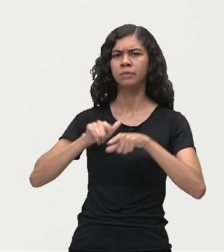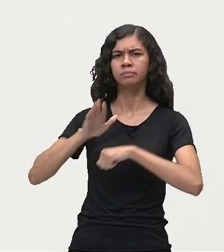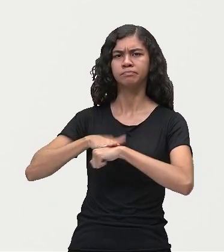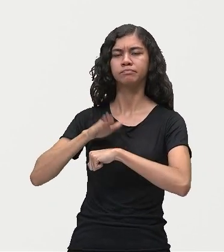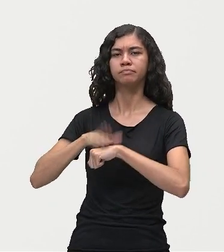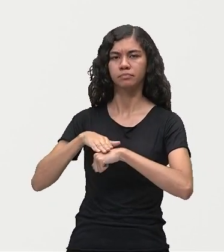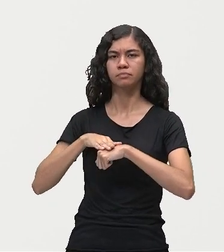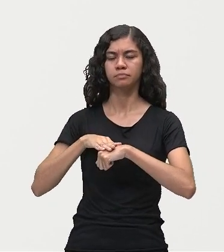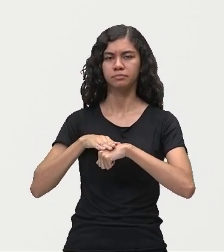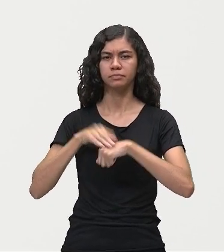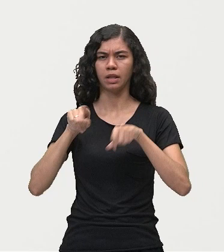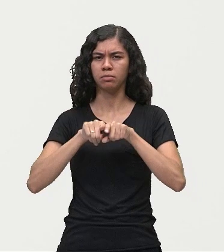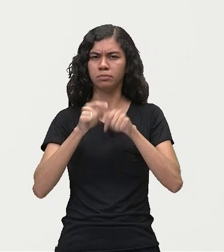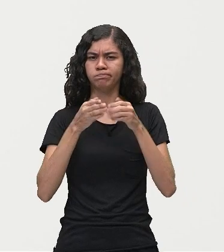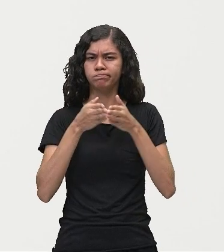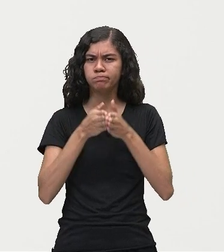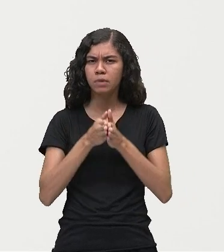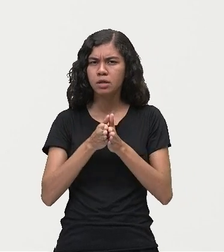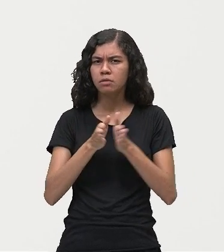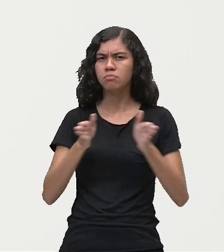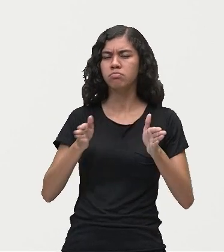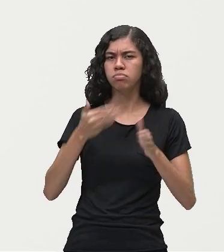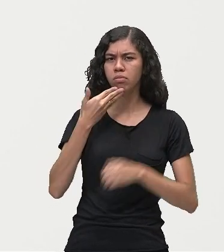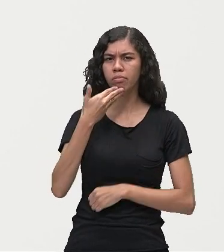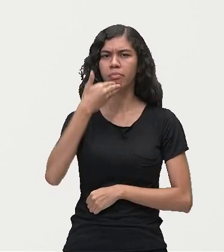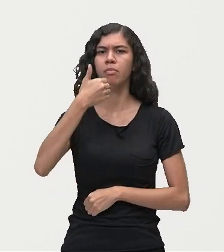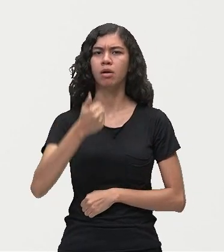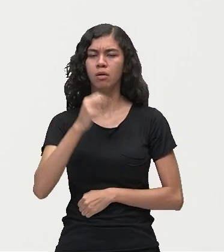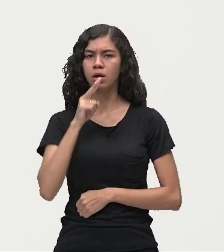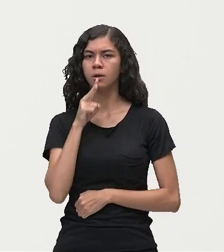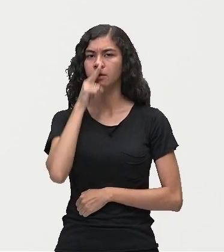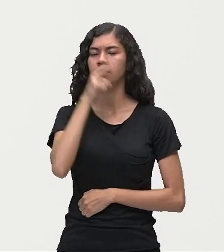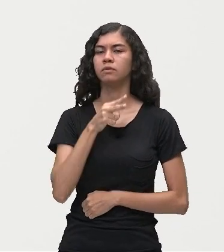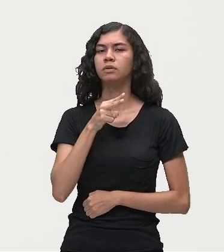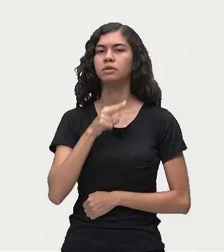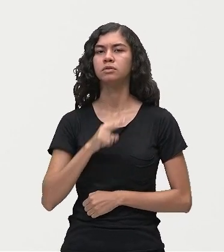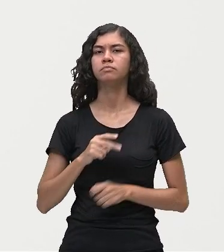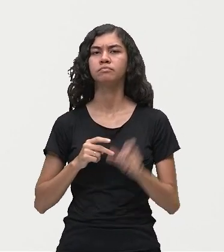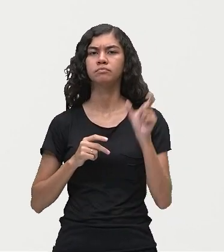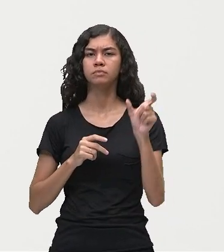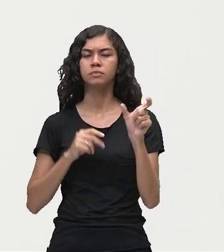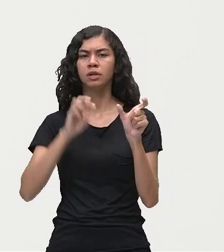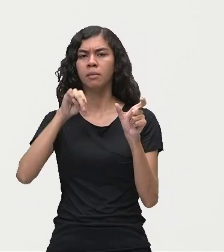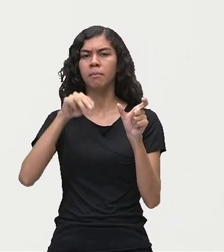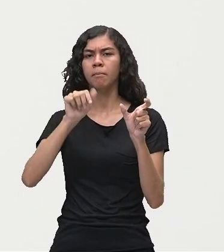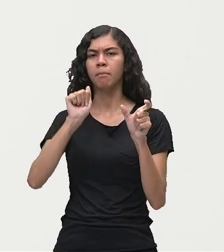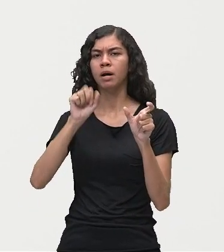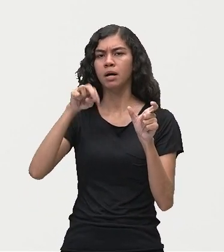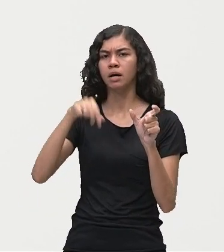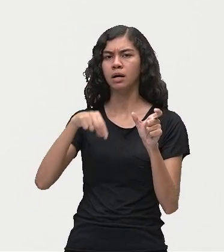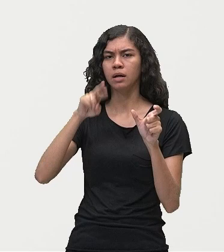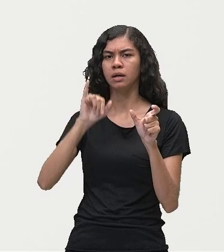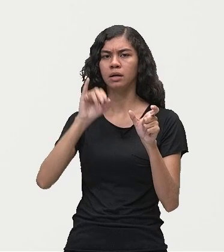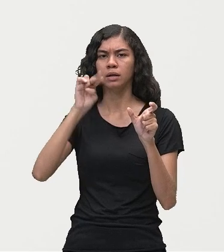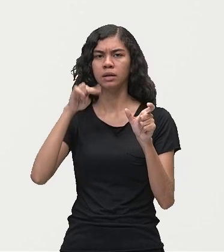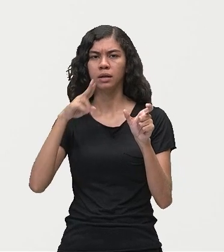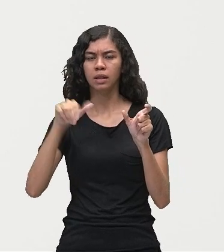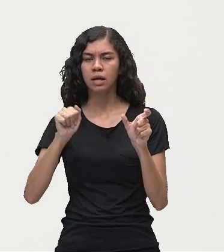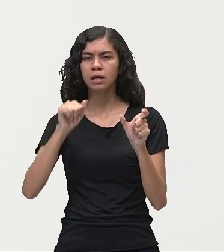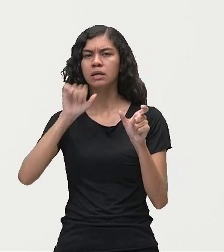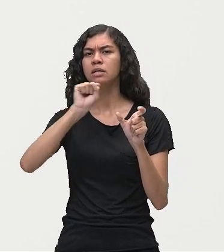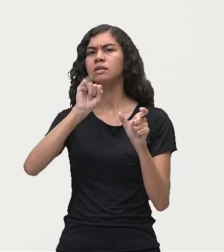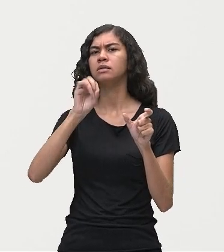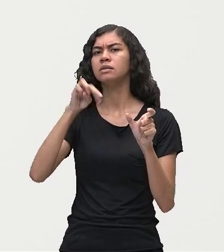e amplia essa força, a gente chama de máquina simples, tá bom? Então, elas